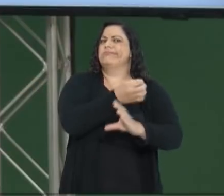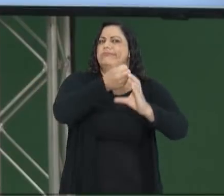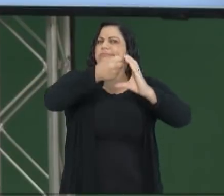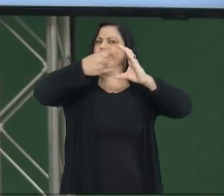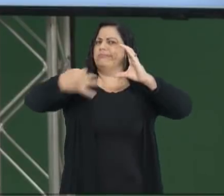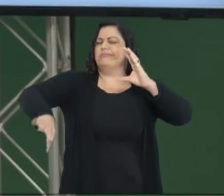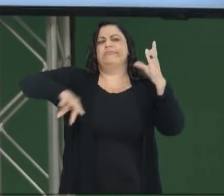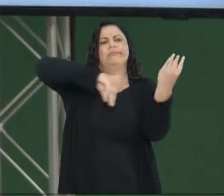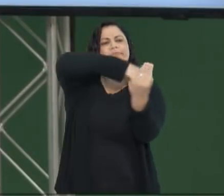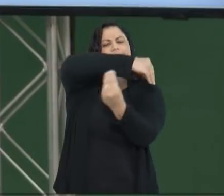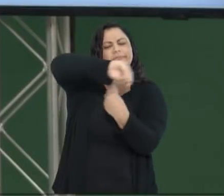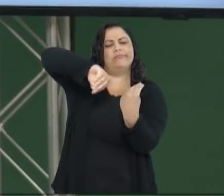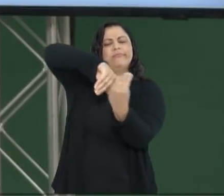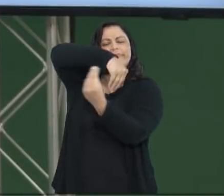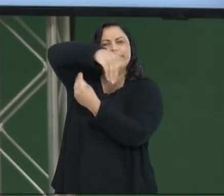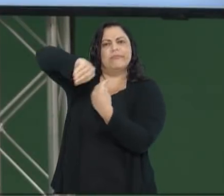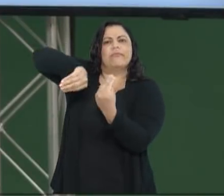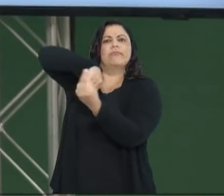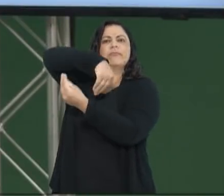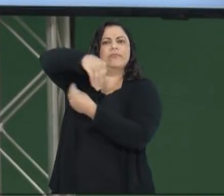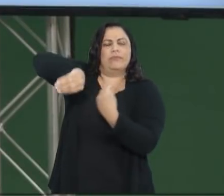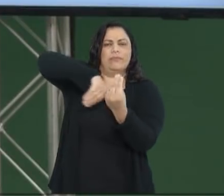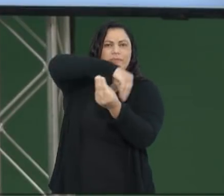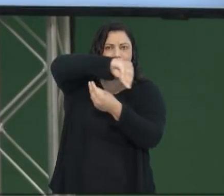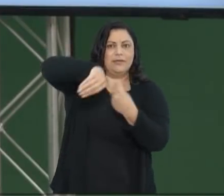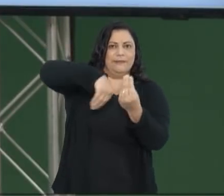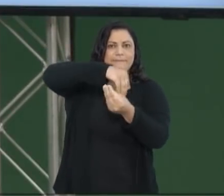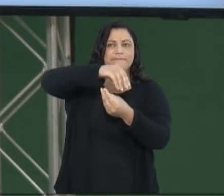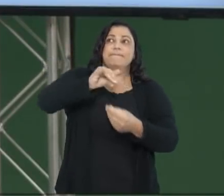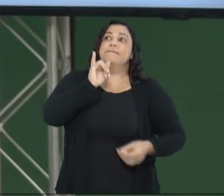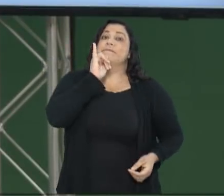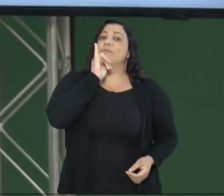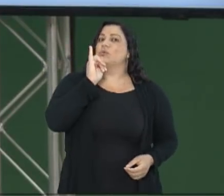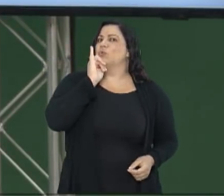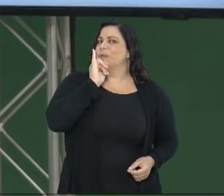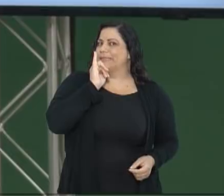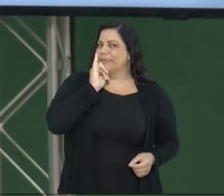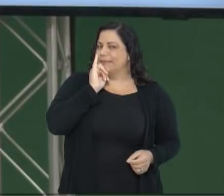essa mistura, devidas a essa miscigenação. Vamos trazer um exemplo